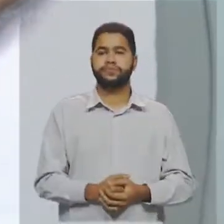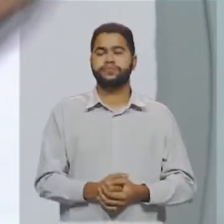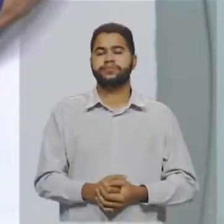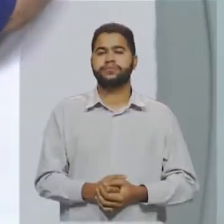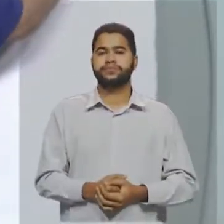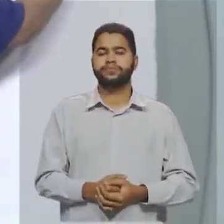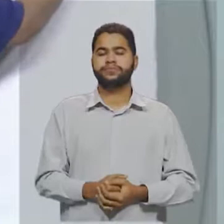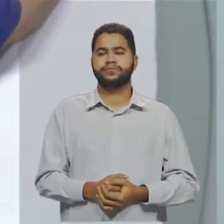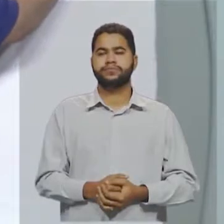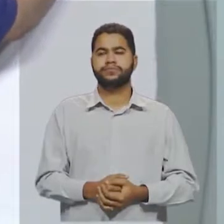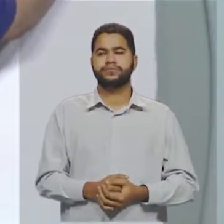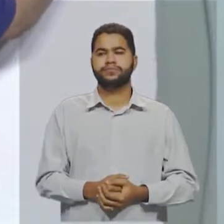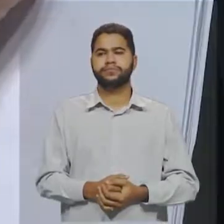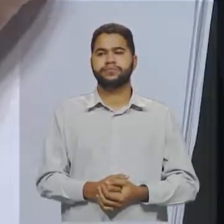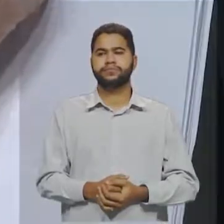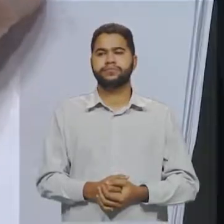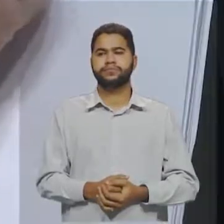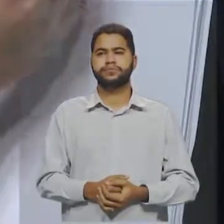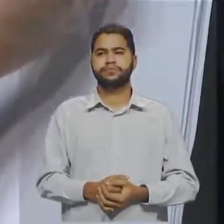11,